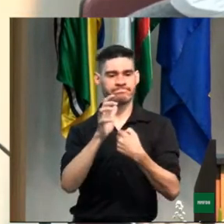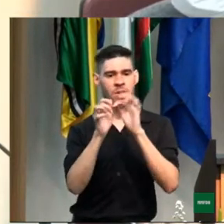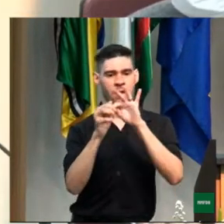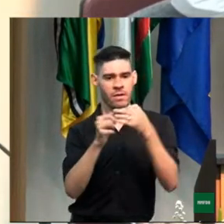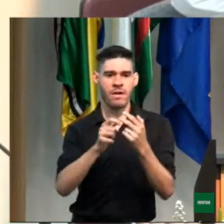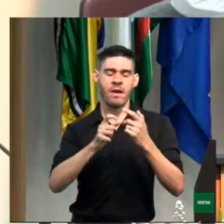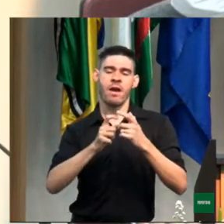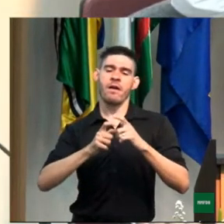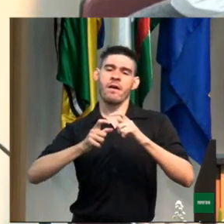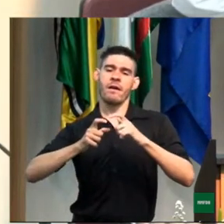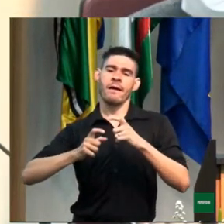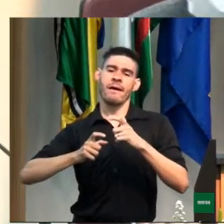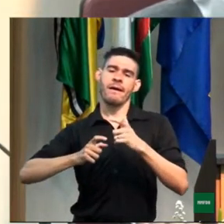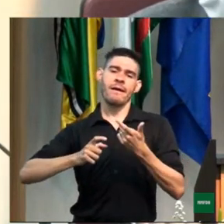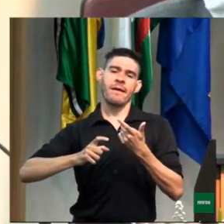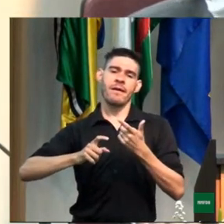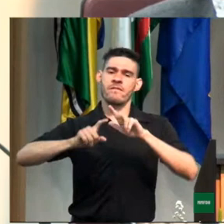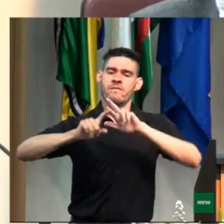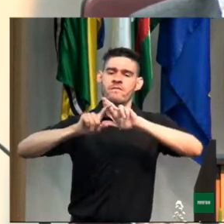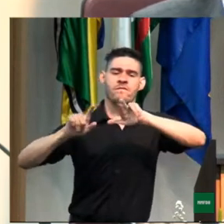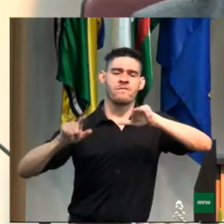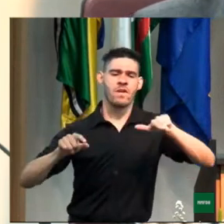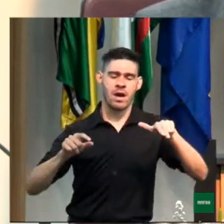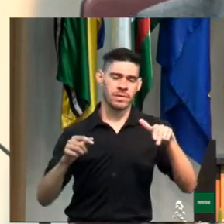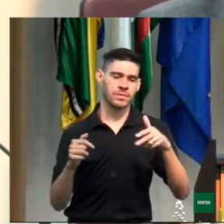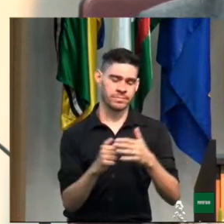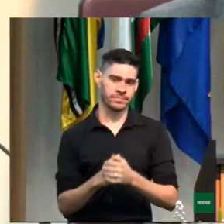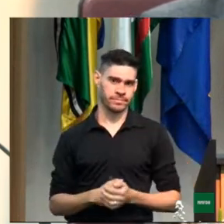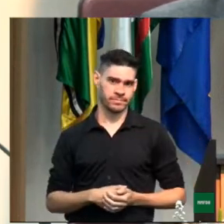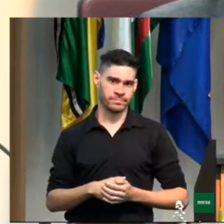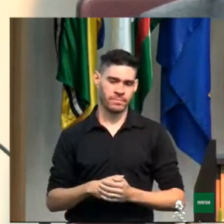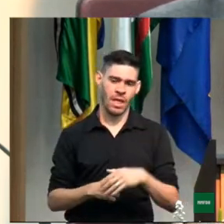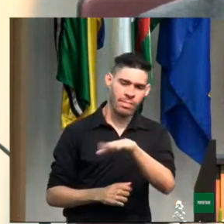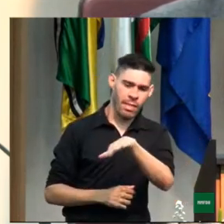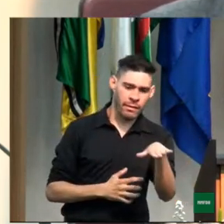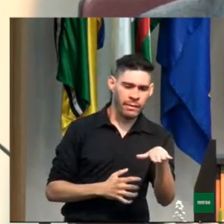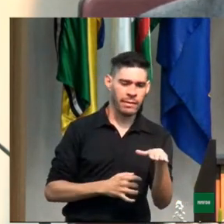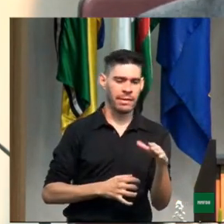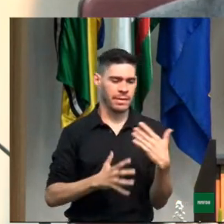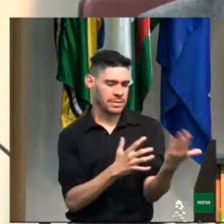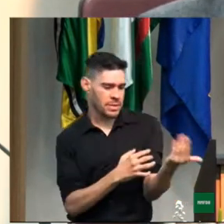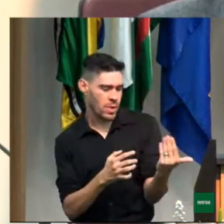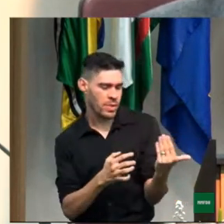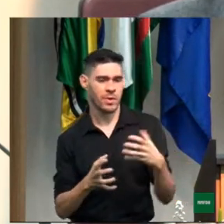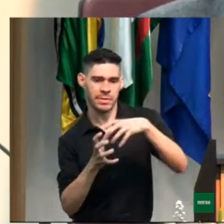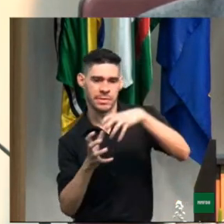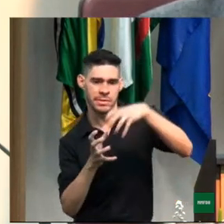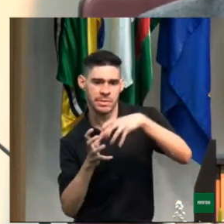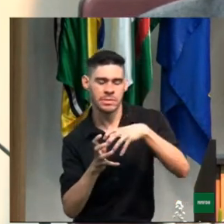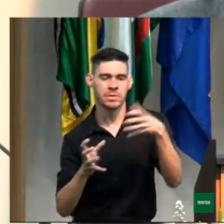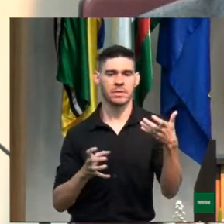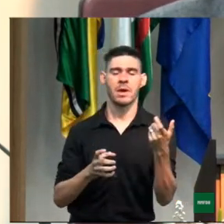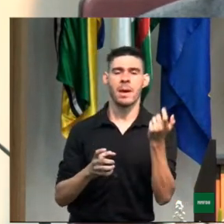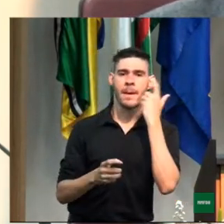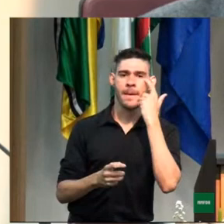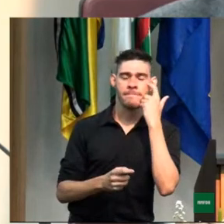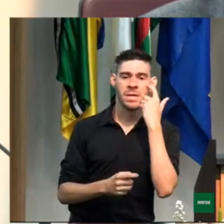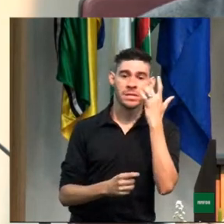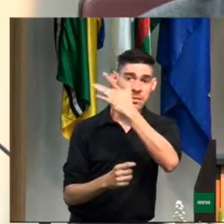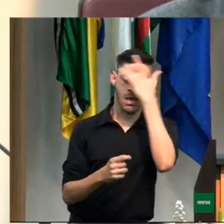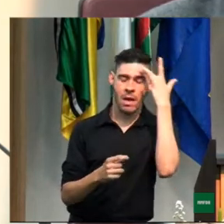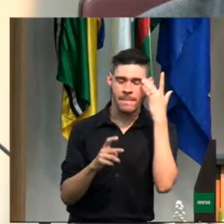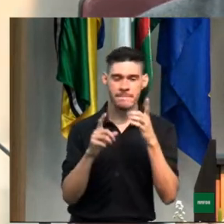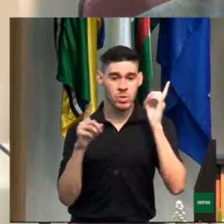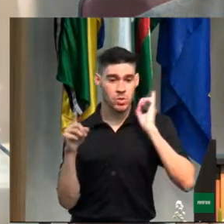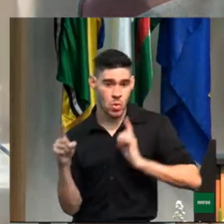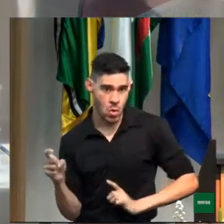de diversas formas, da criança, do adolescente, o idoso, pensando nas pessoas com deficiência.